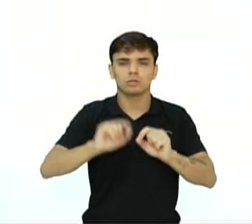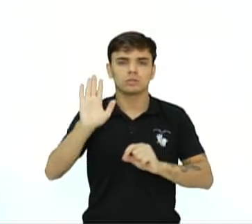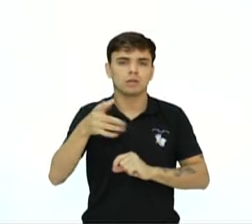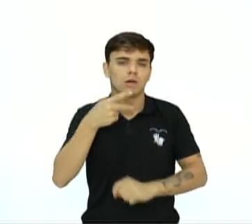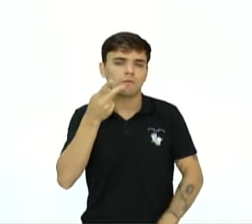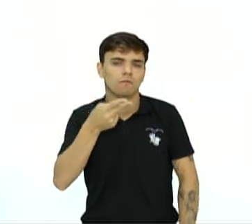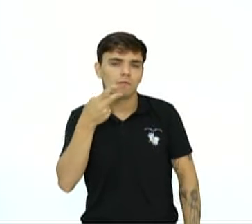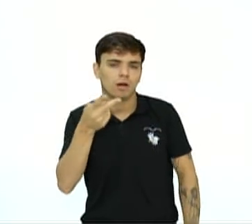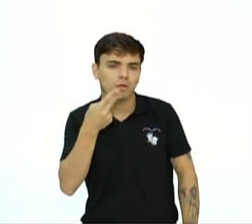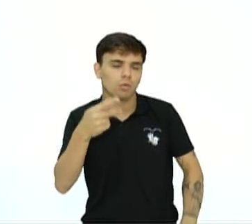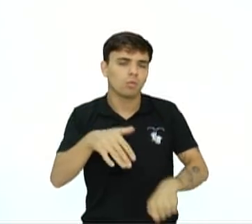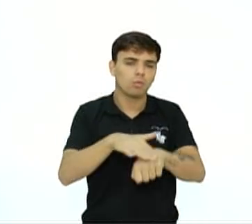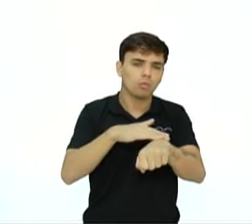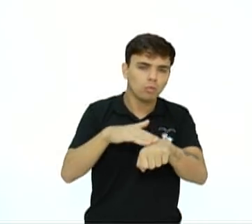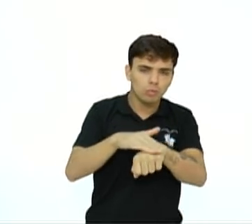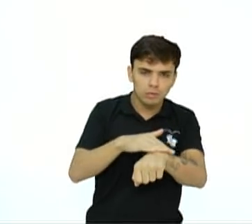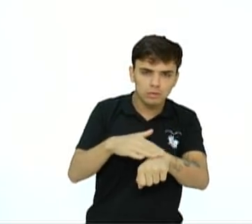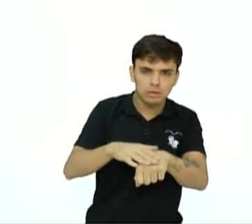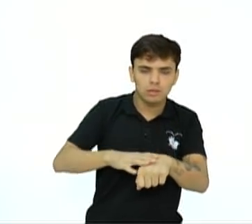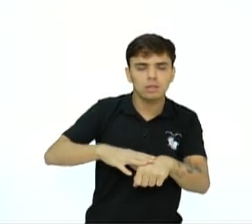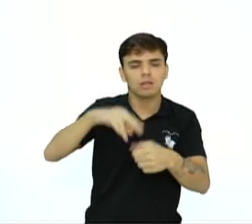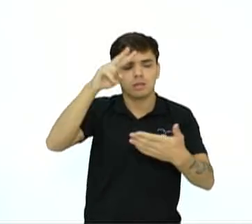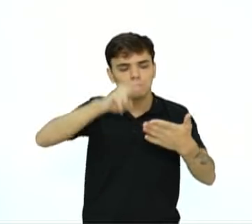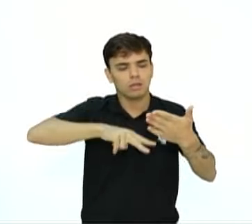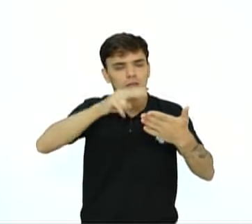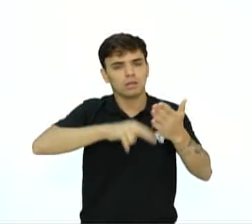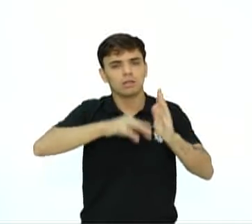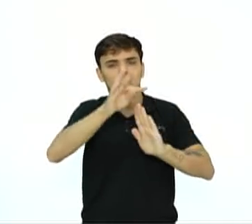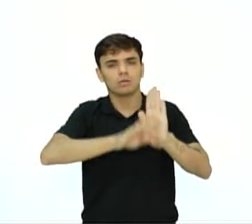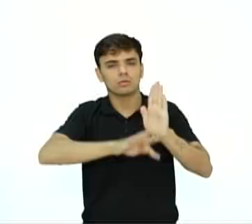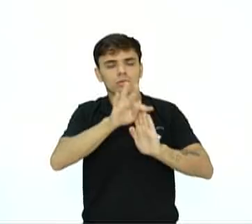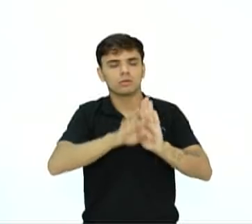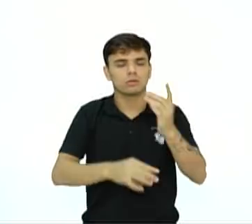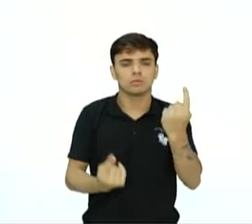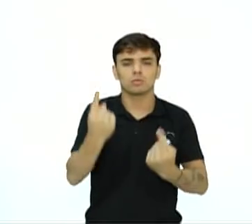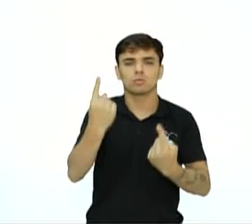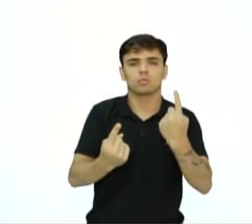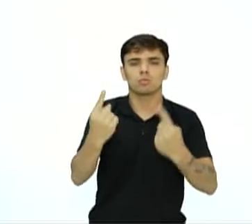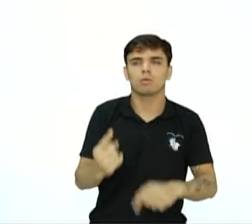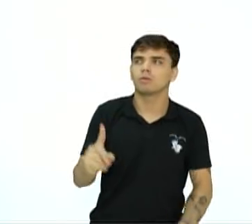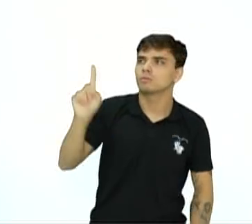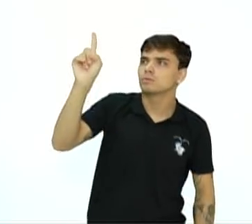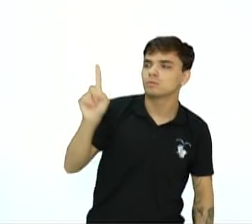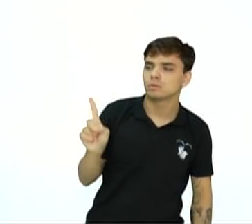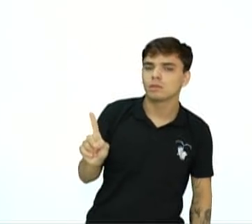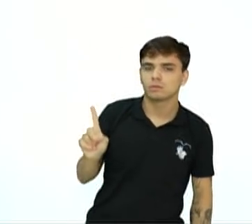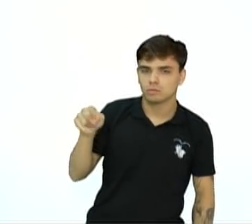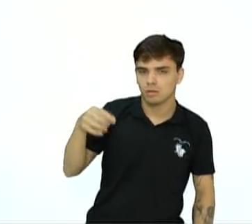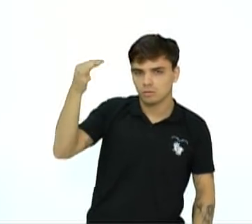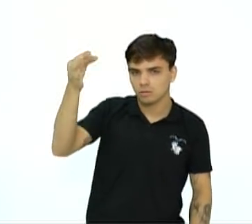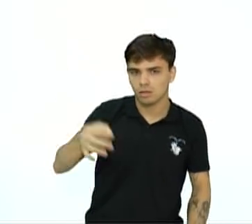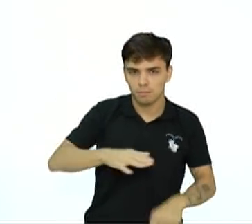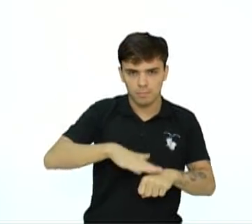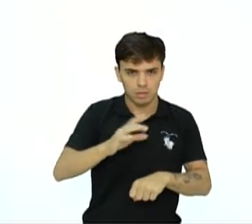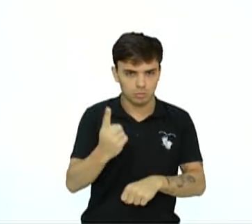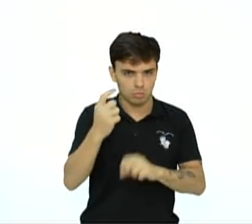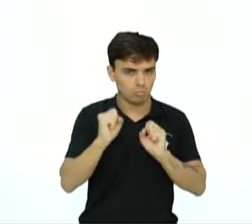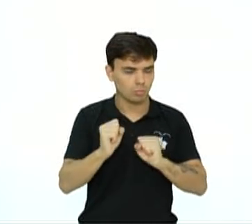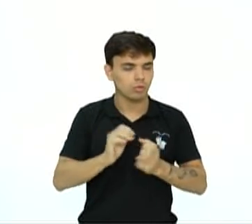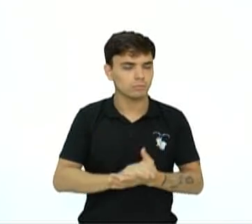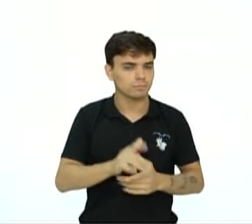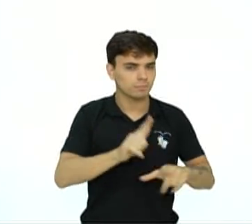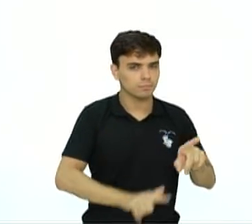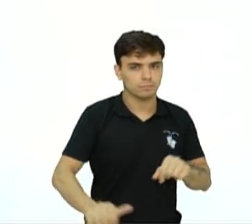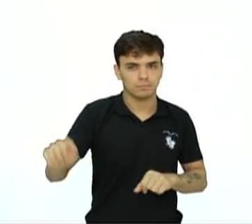sobre o que a gente conversou, sobre o que a gente leu no texto? Quais dessas estão corretas? Pode ser mais de uma. Então, vamos lá. Letra